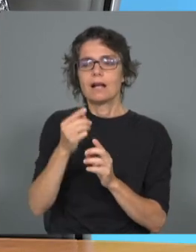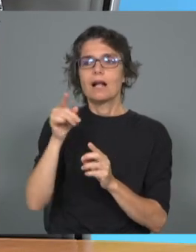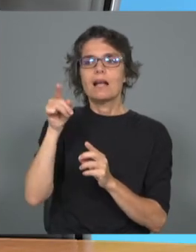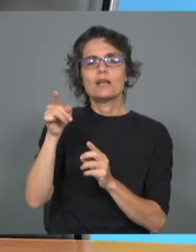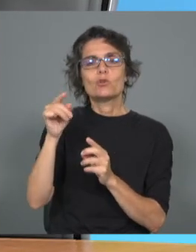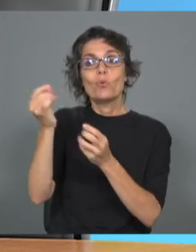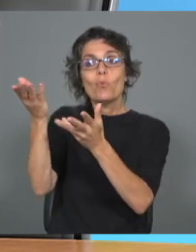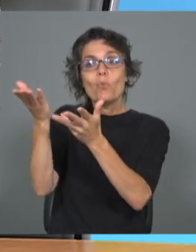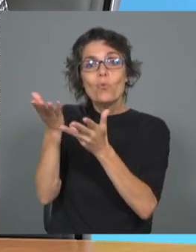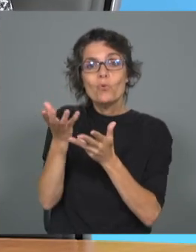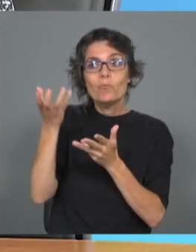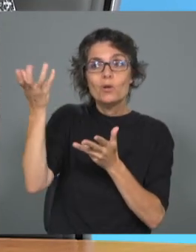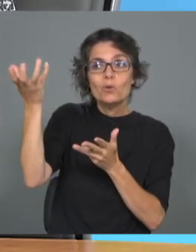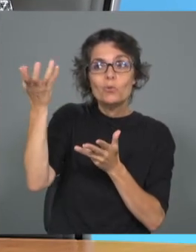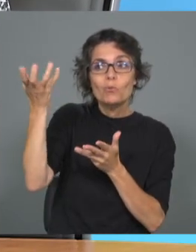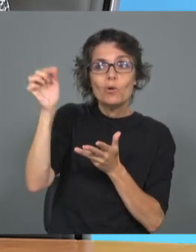vêm do próprio país. Claro.